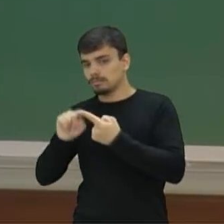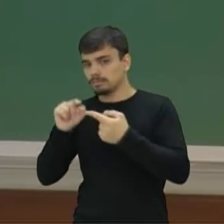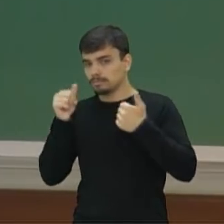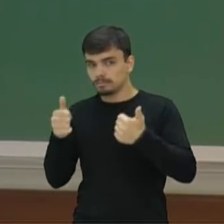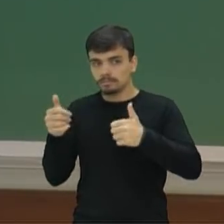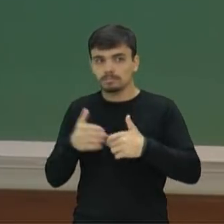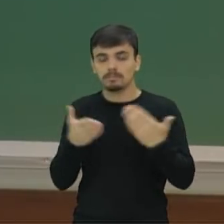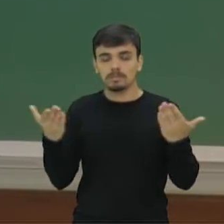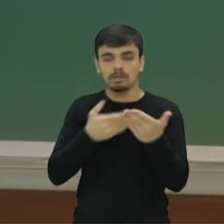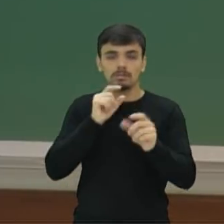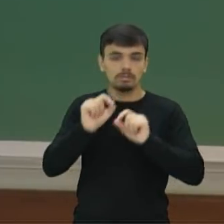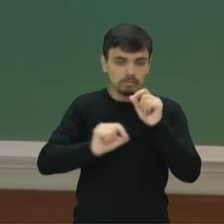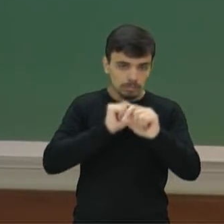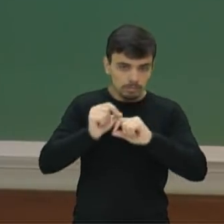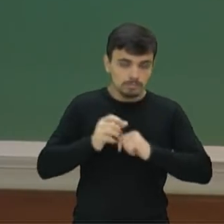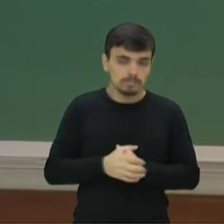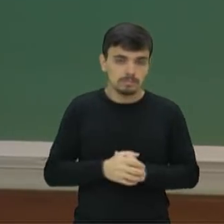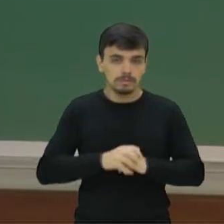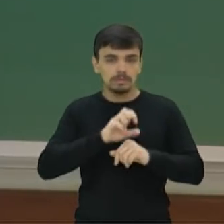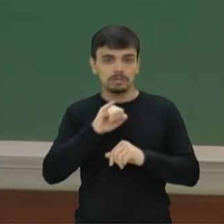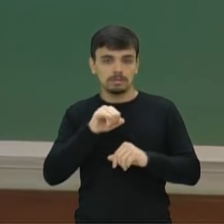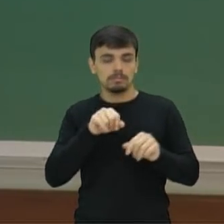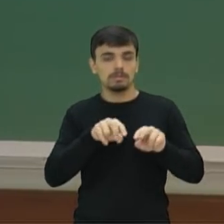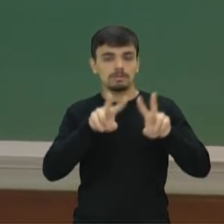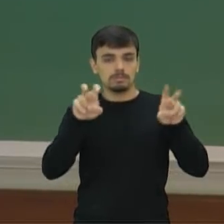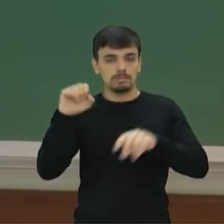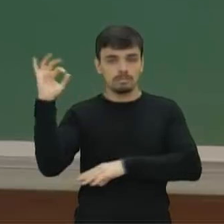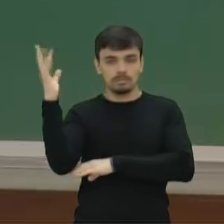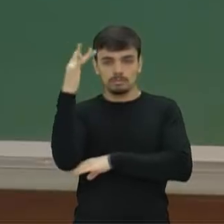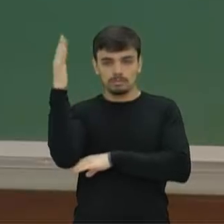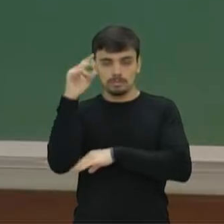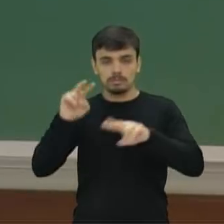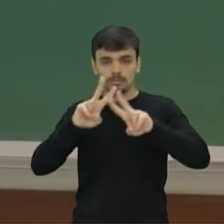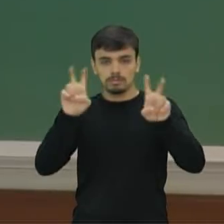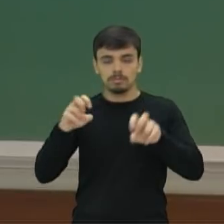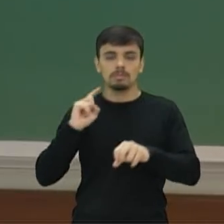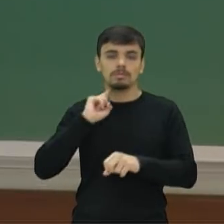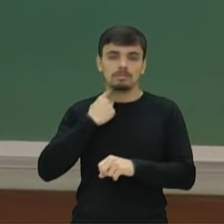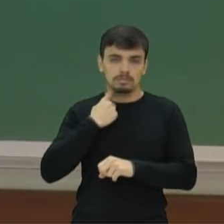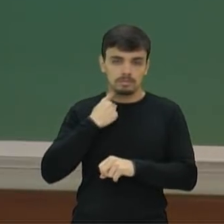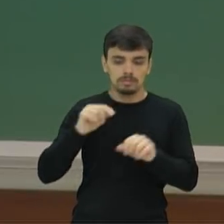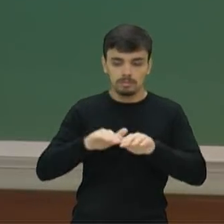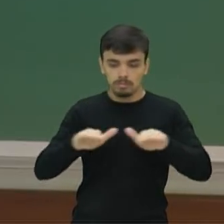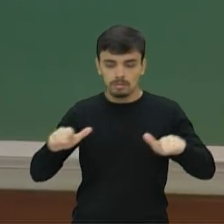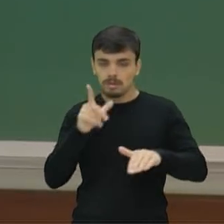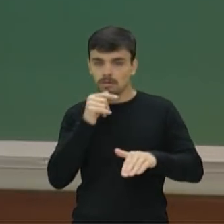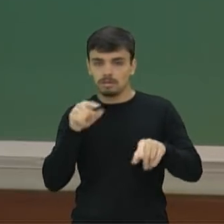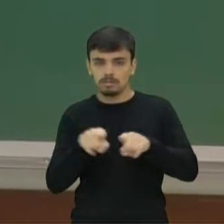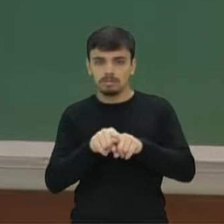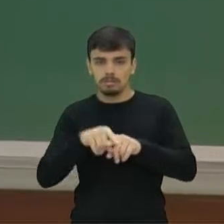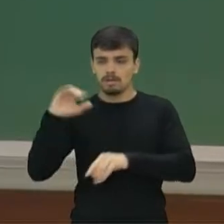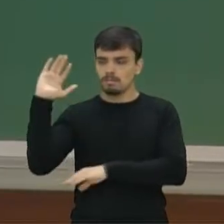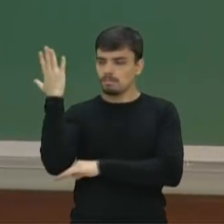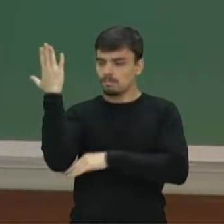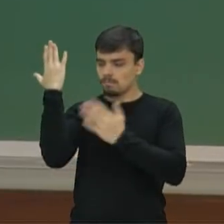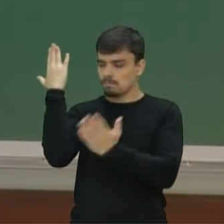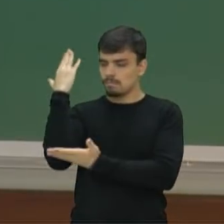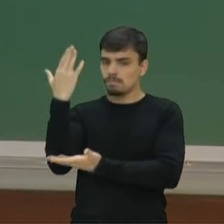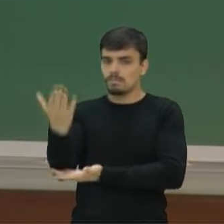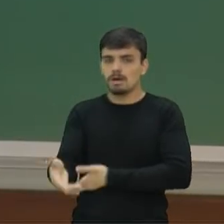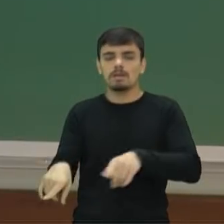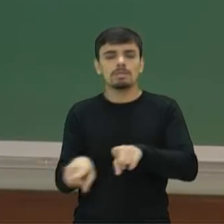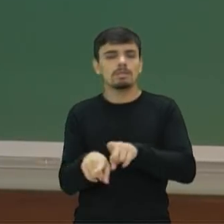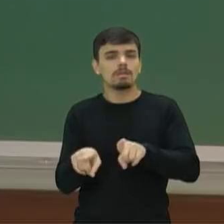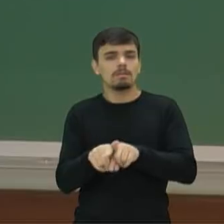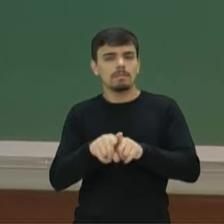finalidades. E agora aqui, questões ambientais, nós temos ali poluição da água e do solo, desmatamento e mineração, produção de lixo,